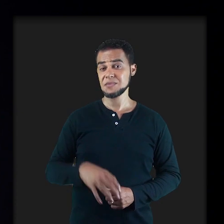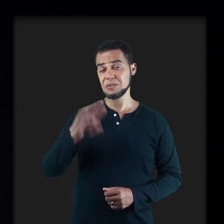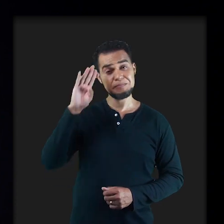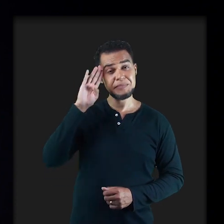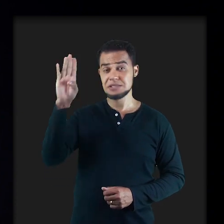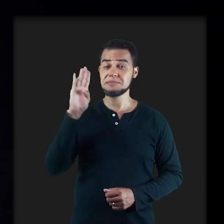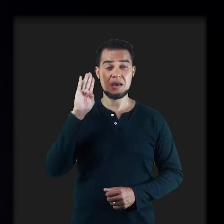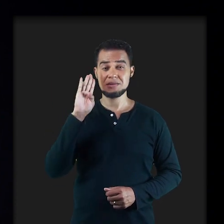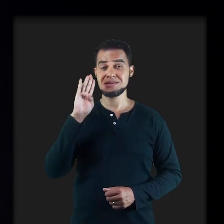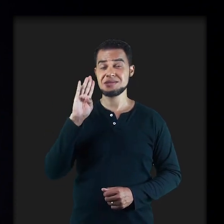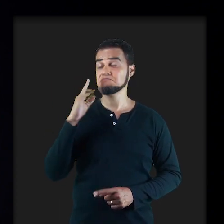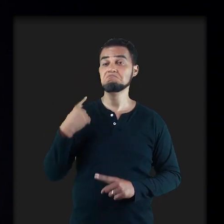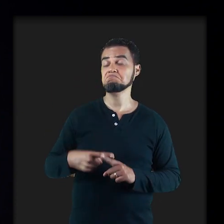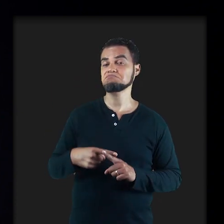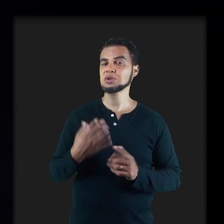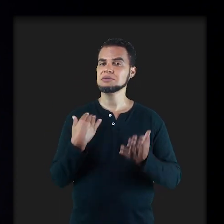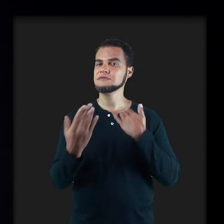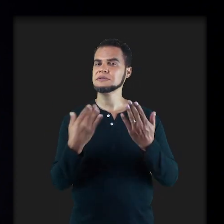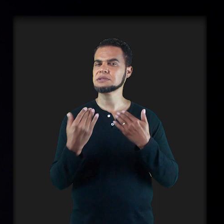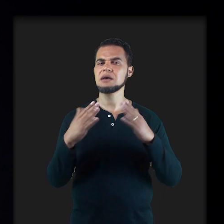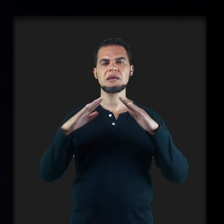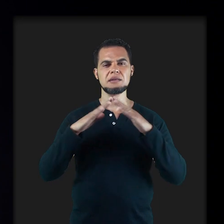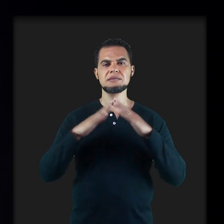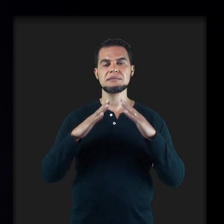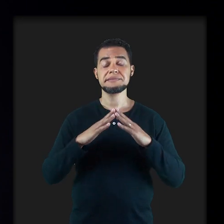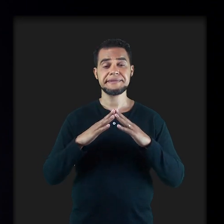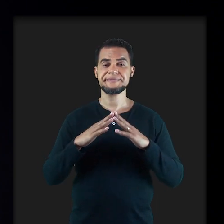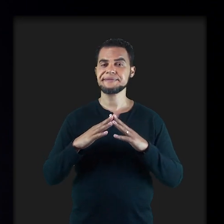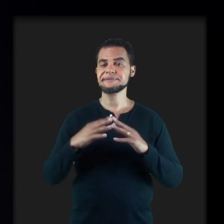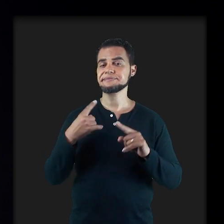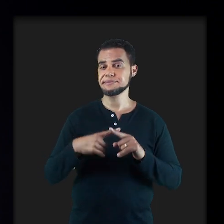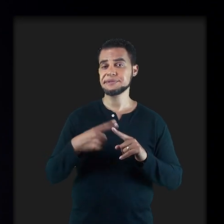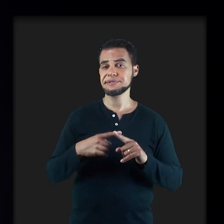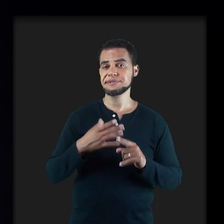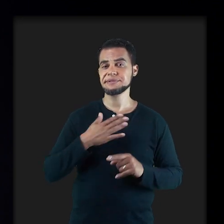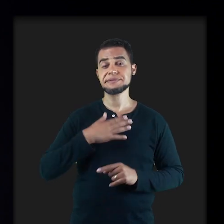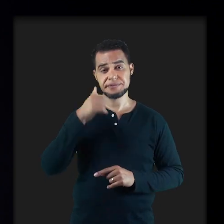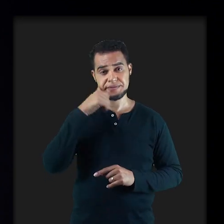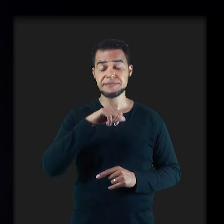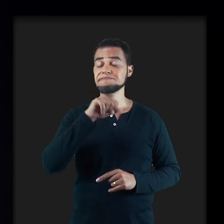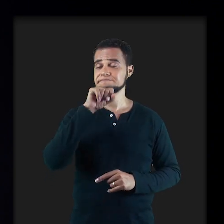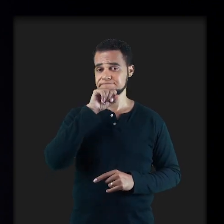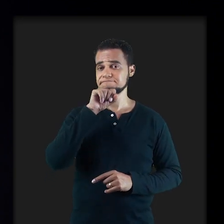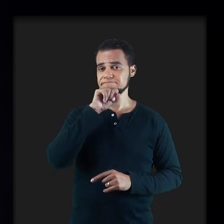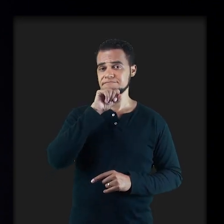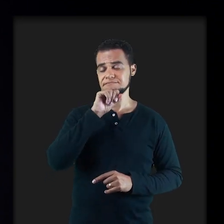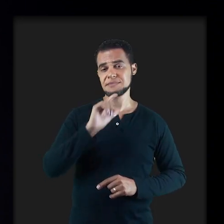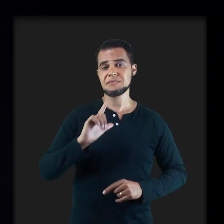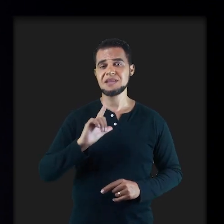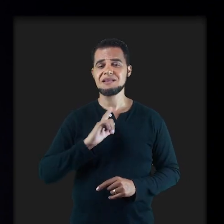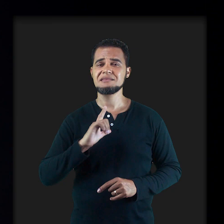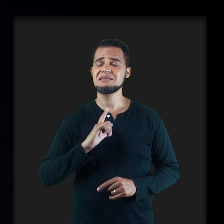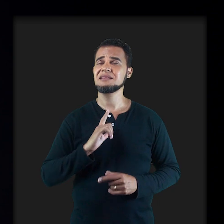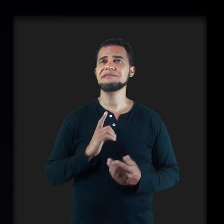Um dos principais motivos de não ter tido esse tipo de diálogo na minha casa foi porque a minha mãe, ela teve,